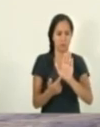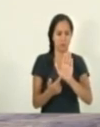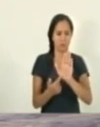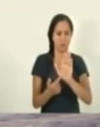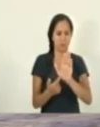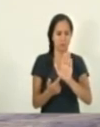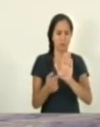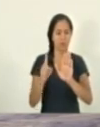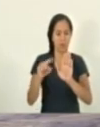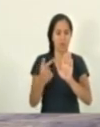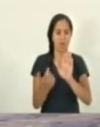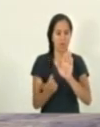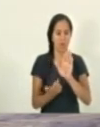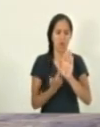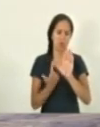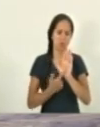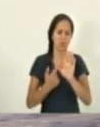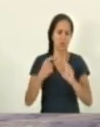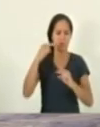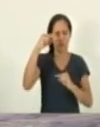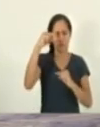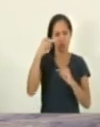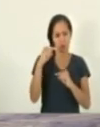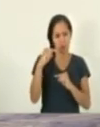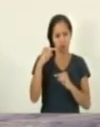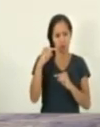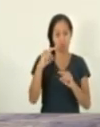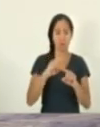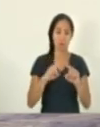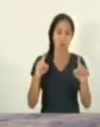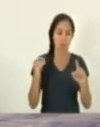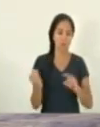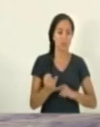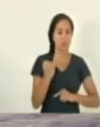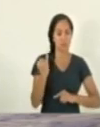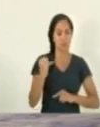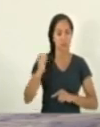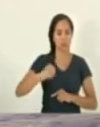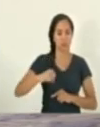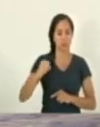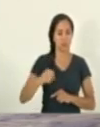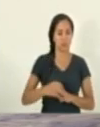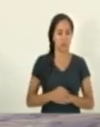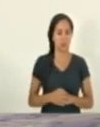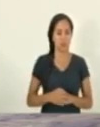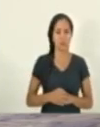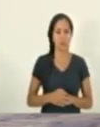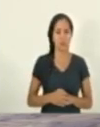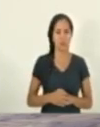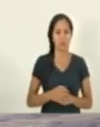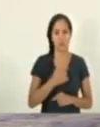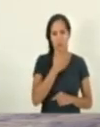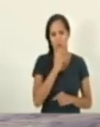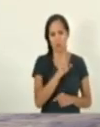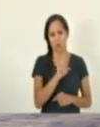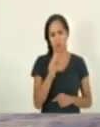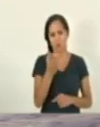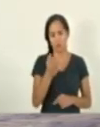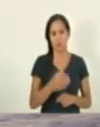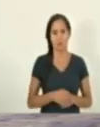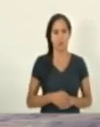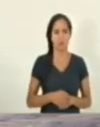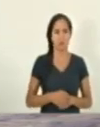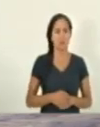Naturalmente, é um livro pequenininho, mas importante, Santos Citizu. Deputado Hércules,